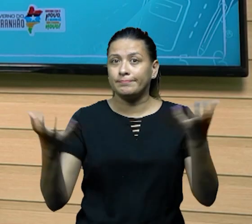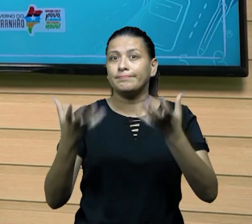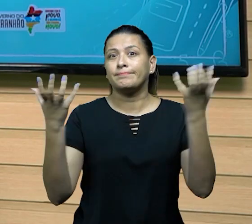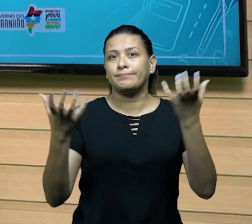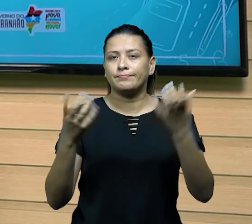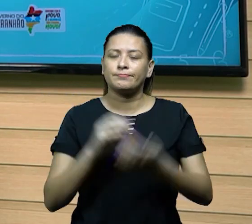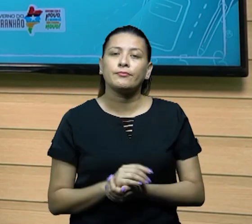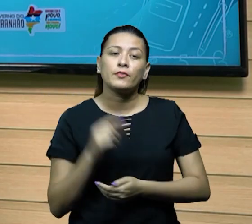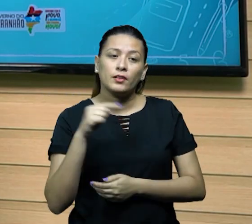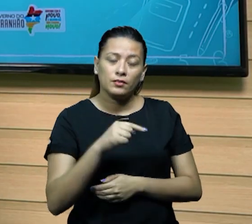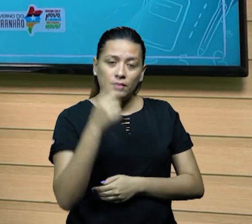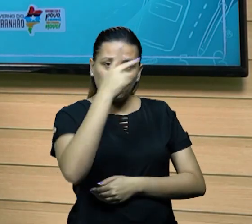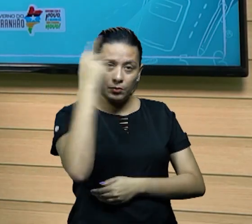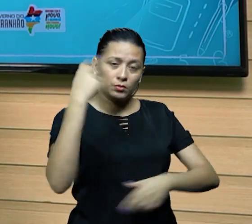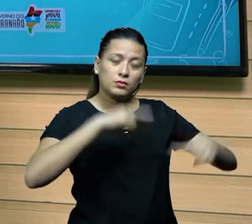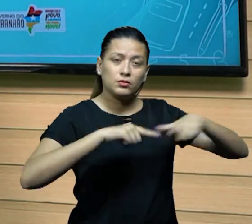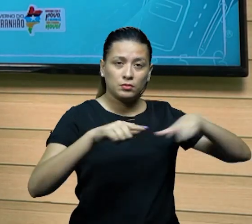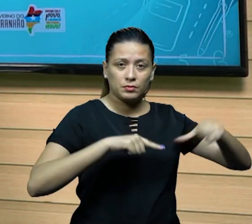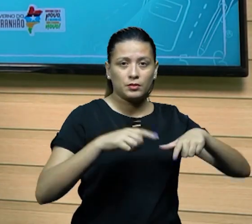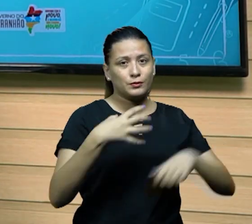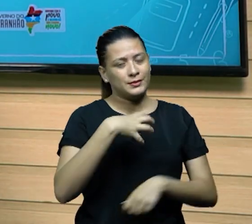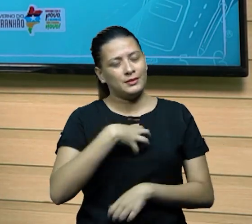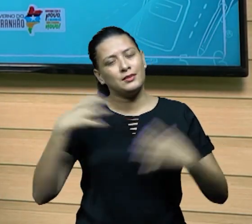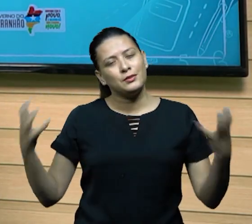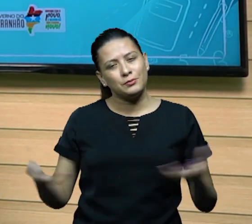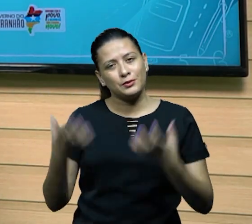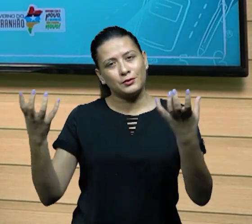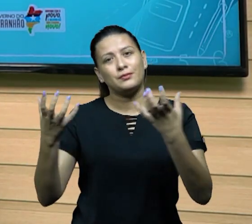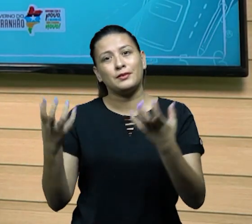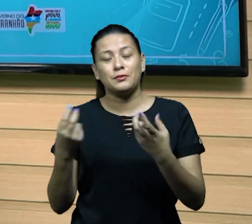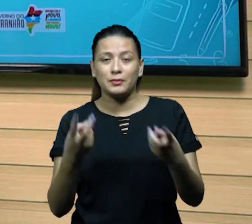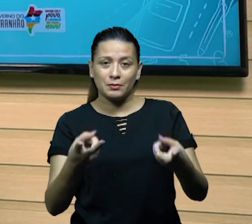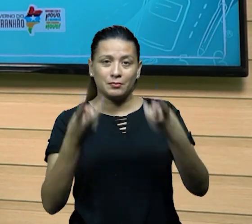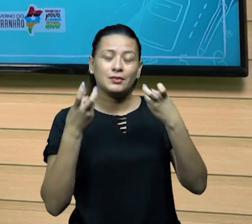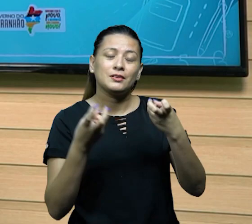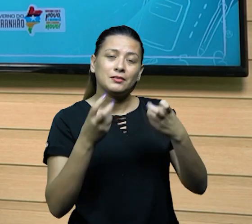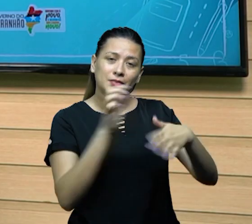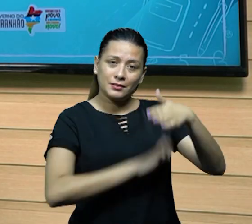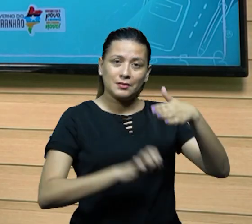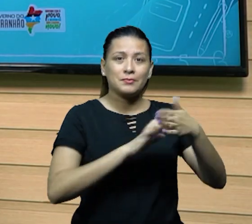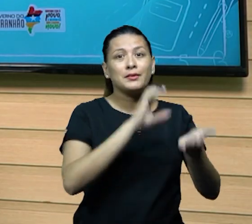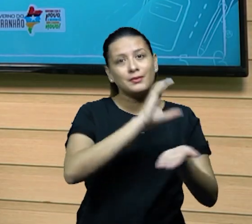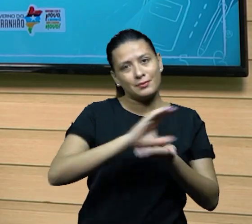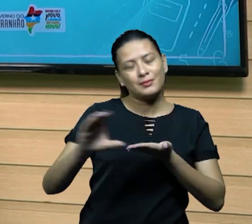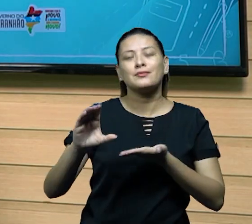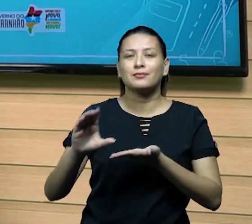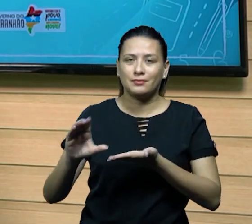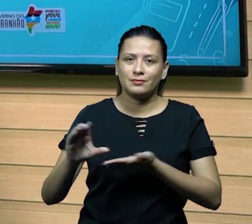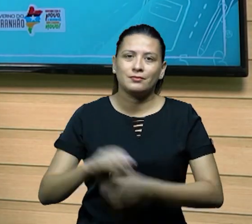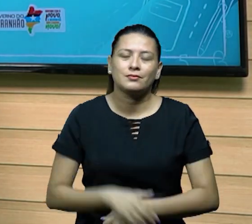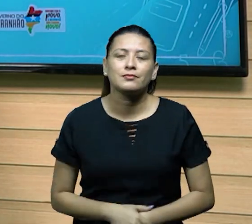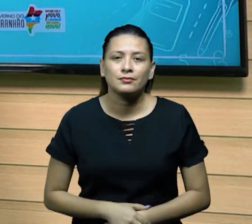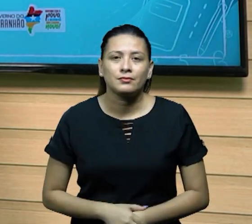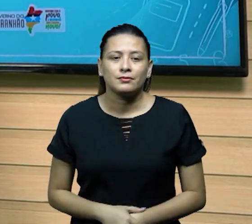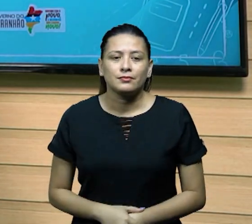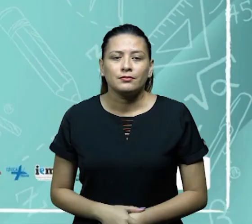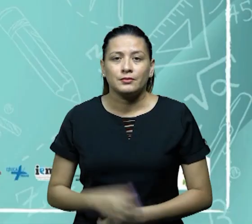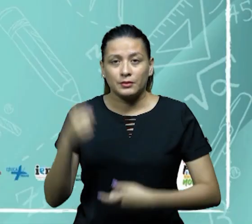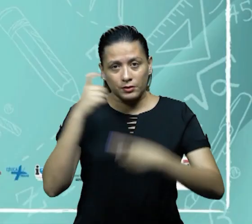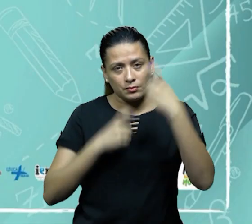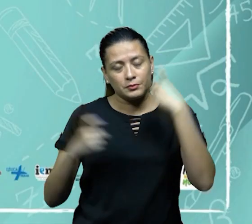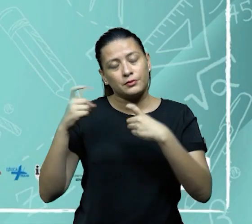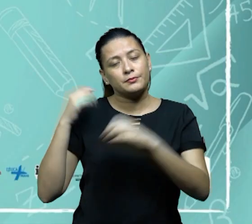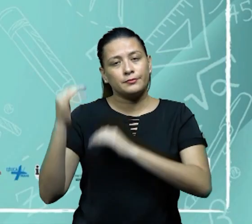da motivação. O funcionário, ele se sente muito motivado quando ele vê que a empresa investe nele, se preocupa com a evolução